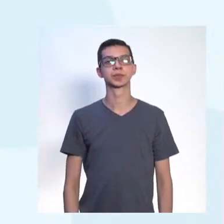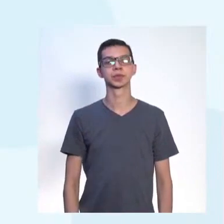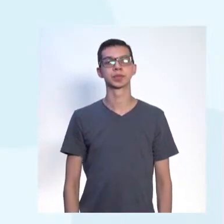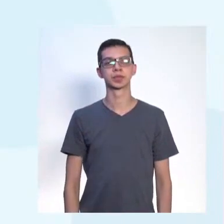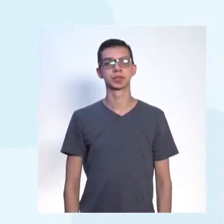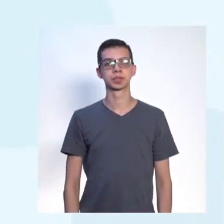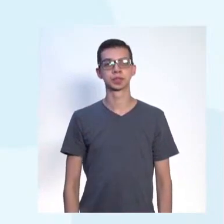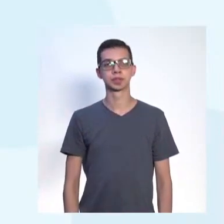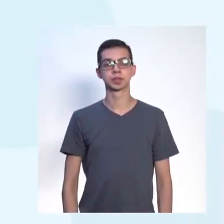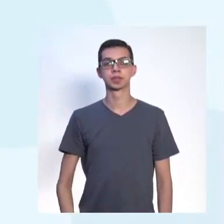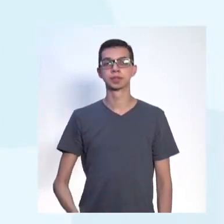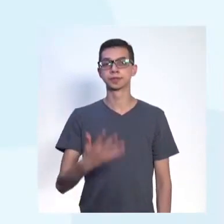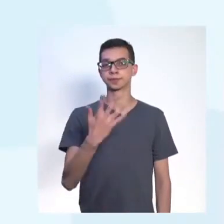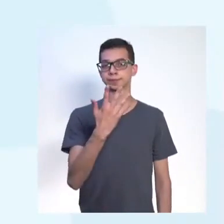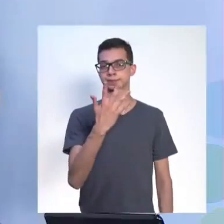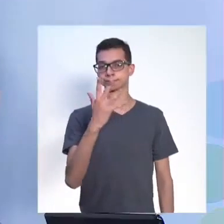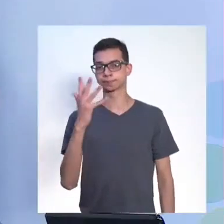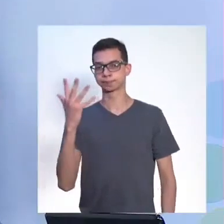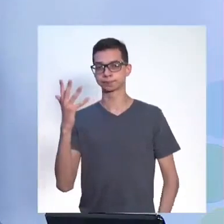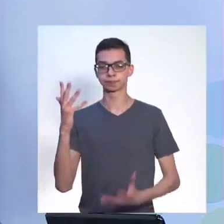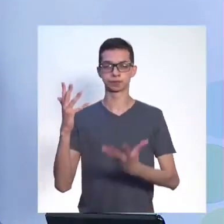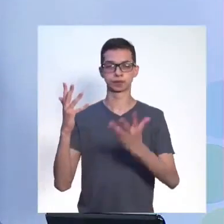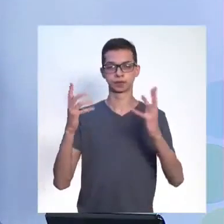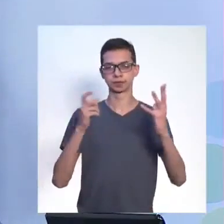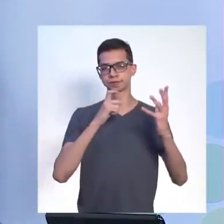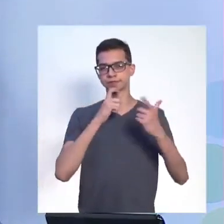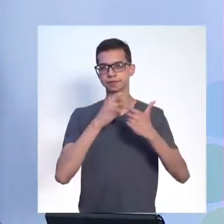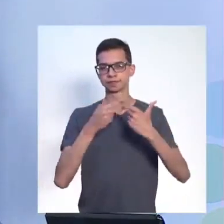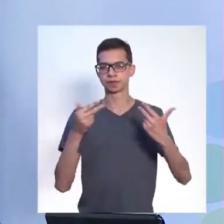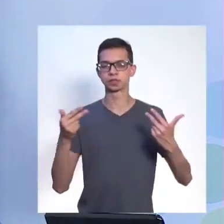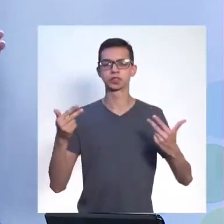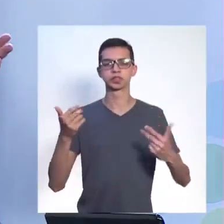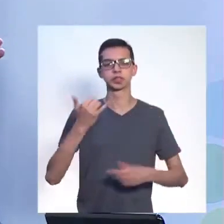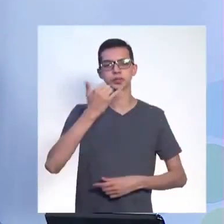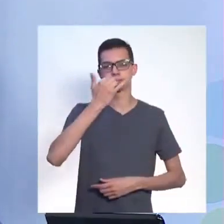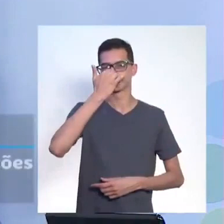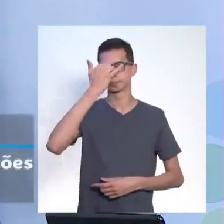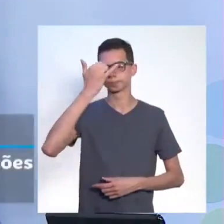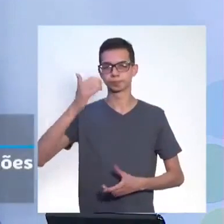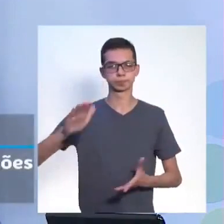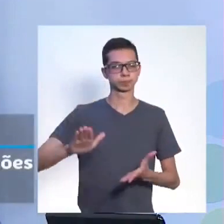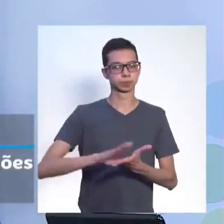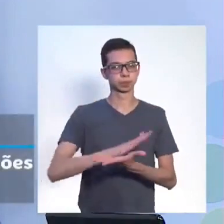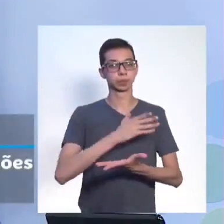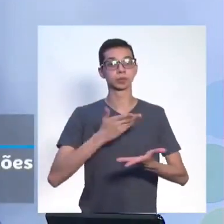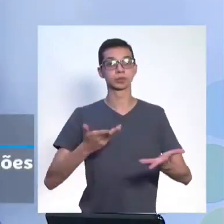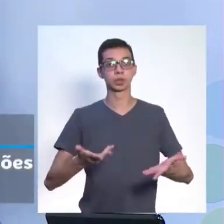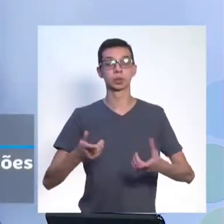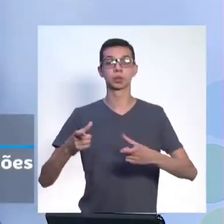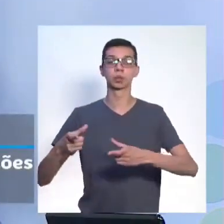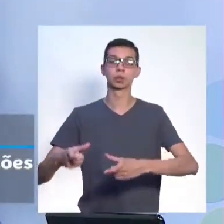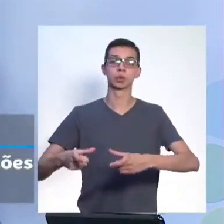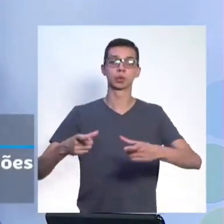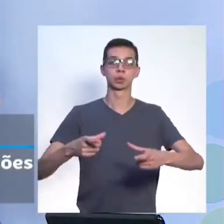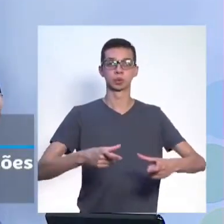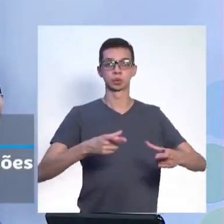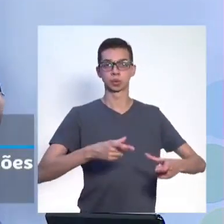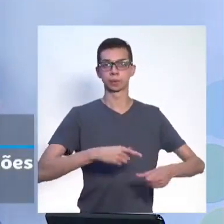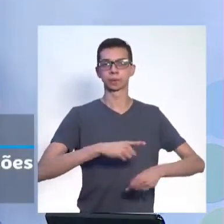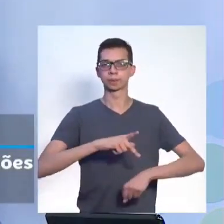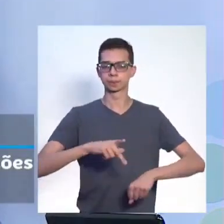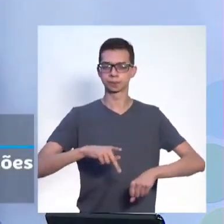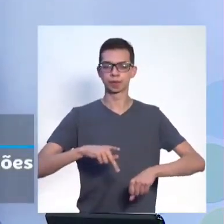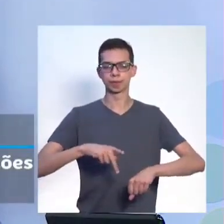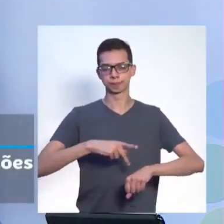principalmente aí no seu meio ambiente, tanto é que, posteriormente a isso, né, começou a procurar em outras regiões, principalmente nos